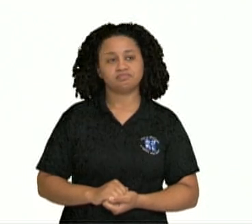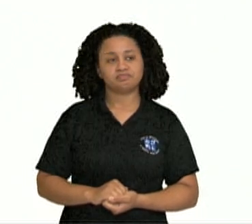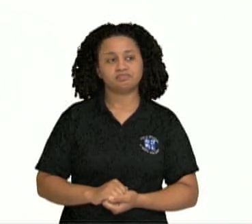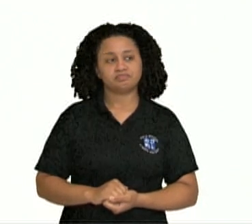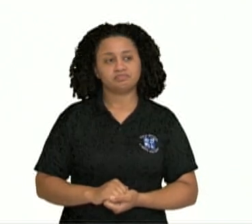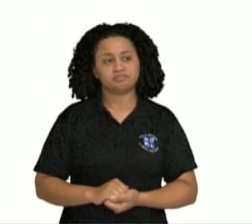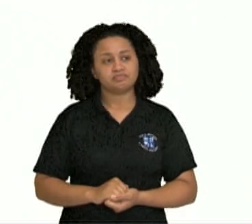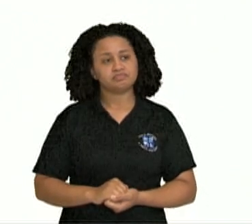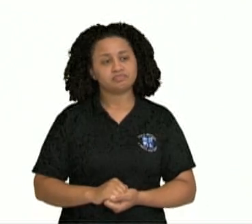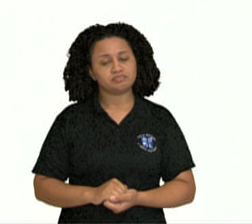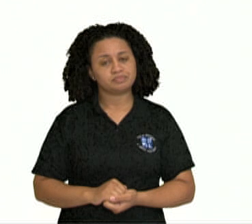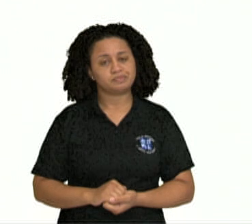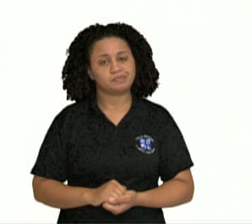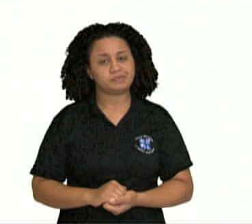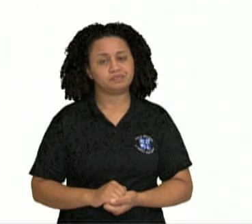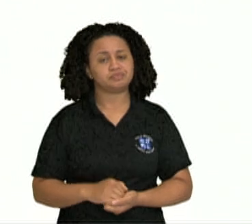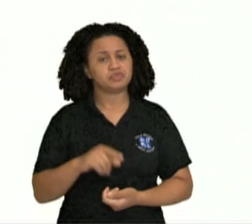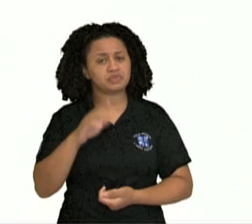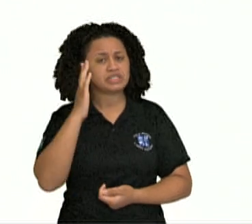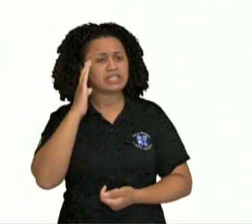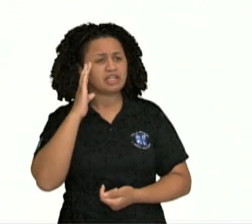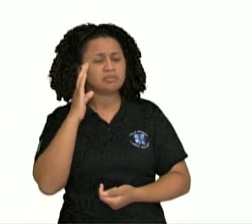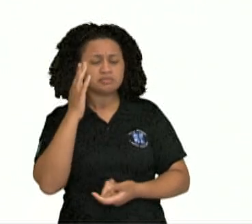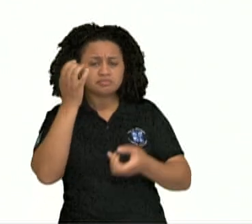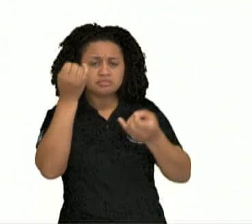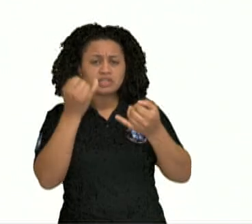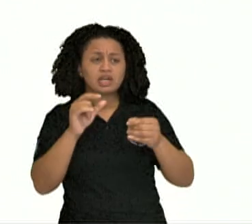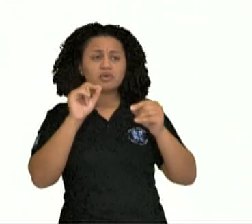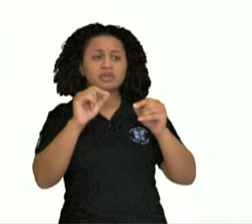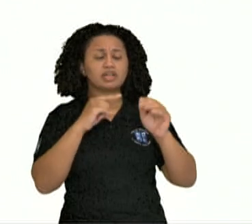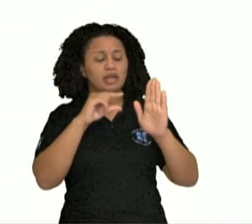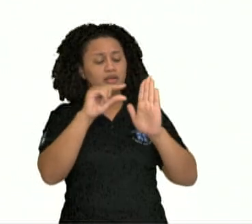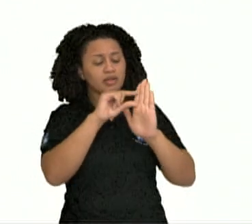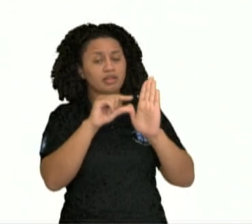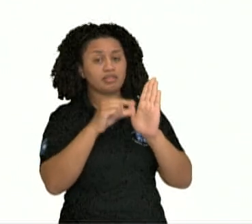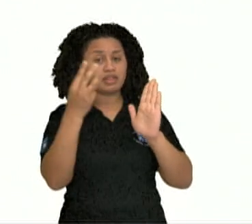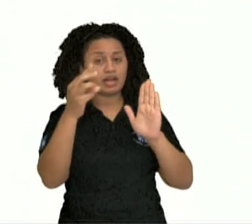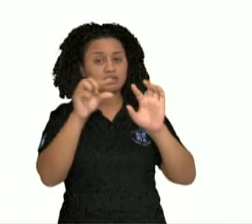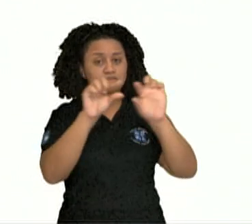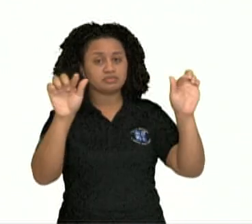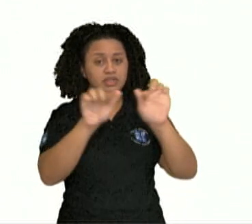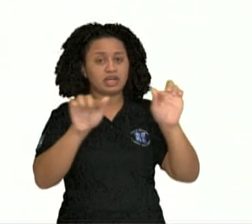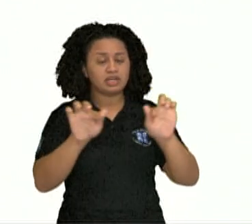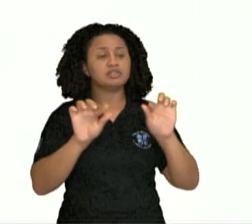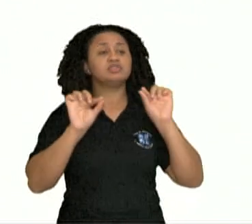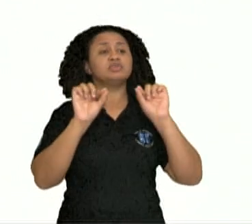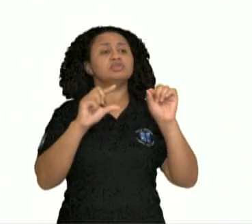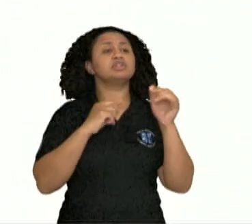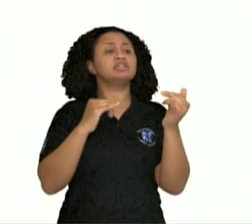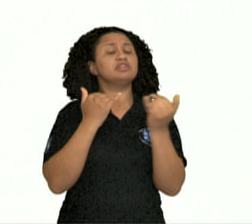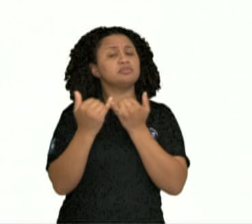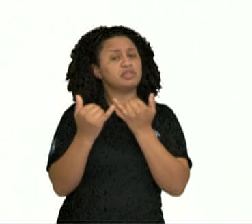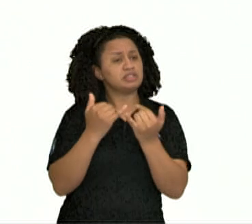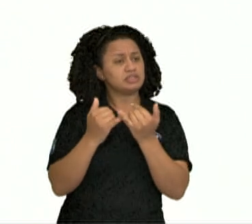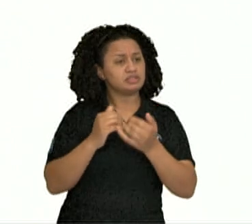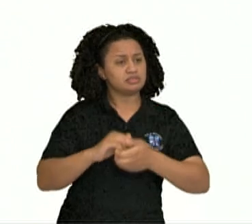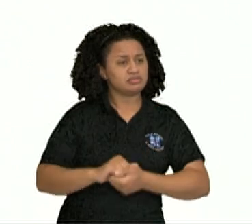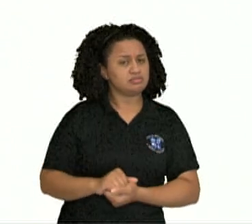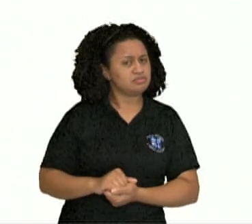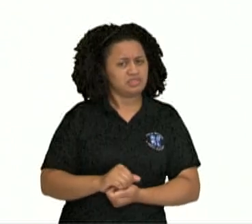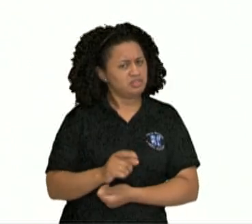comum em todas elas? O que tem de comum aí nessas três frases? Não é tão difícil de